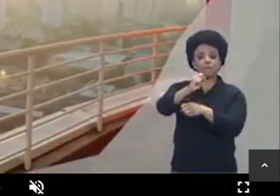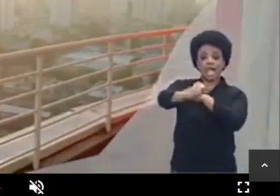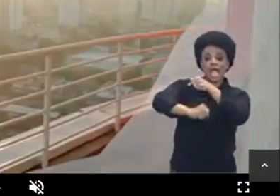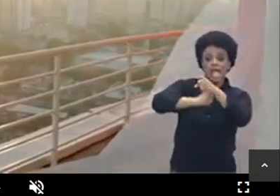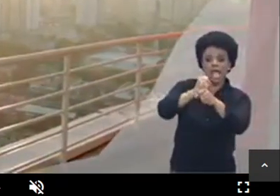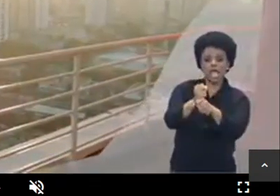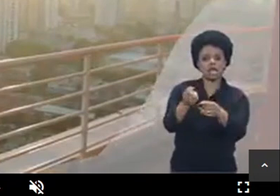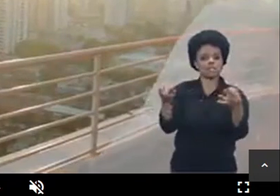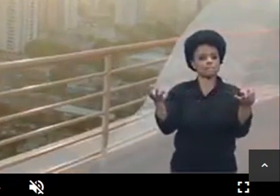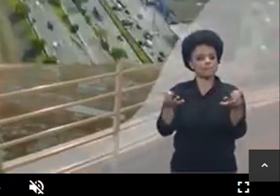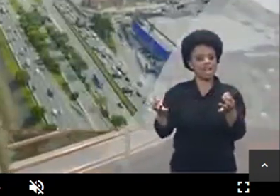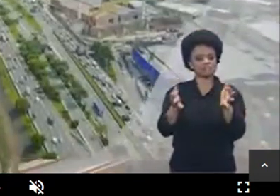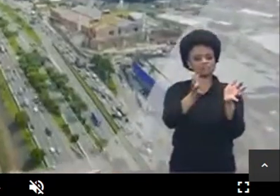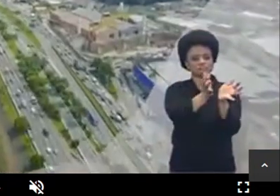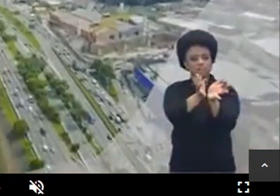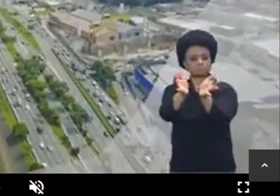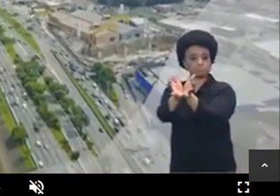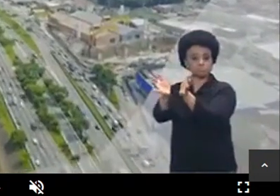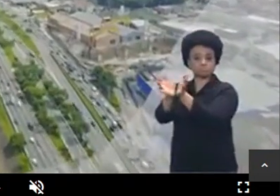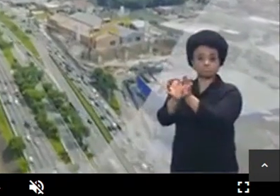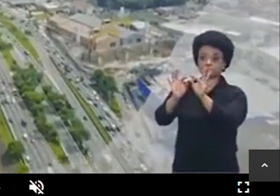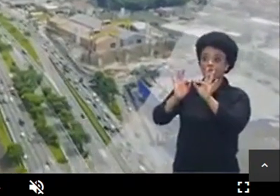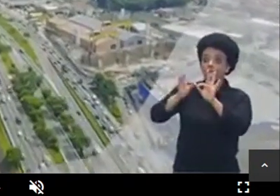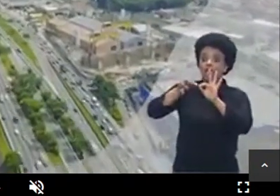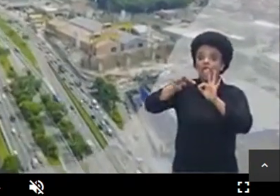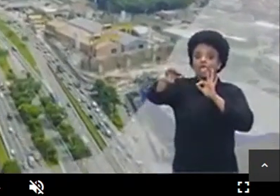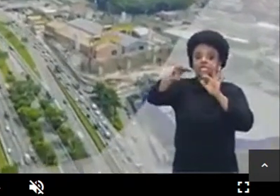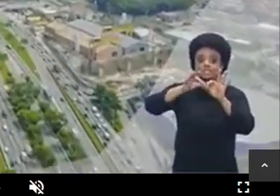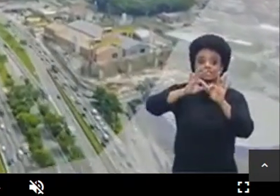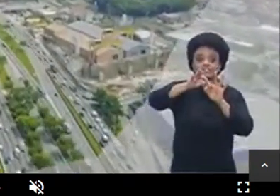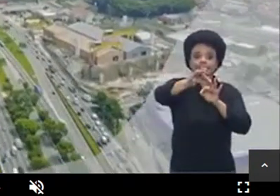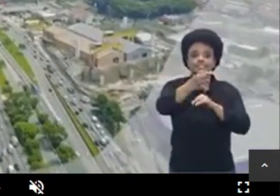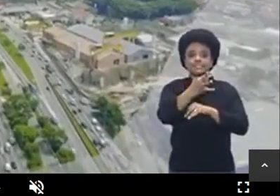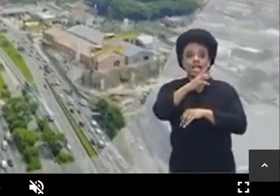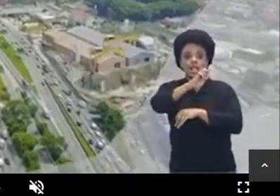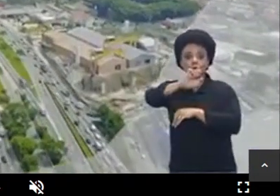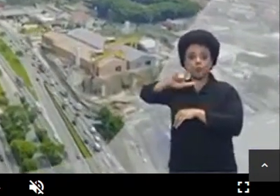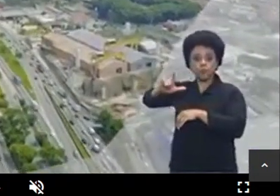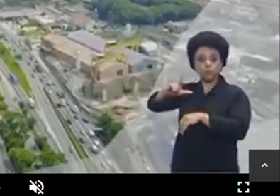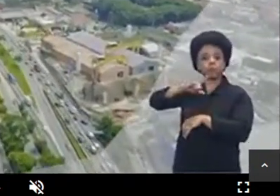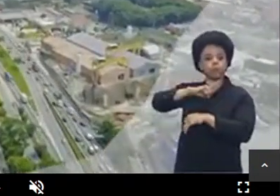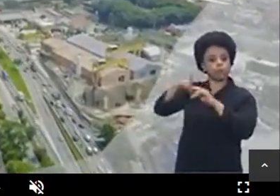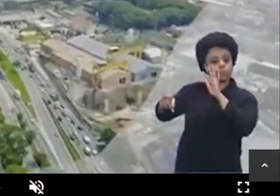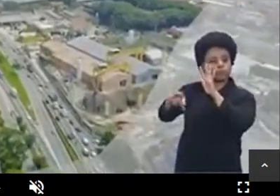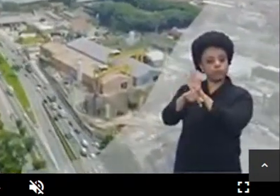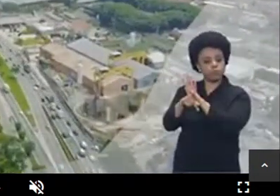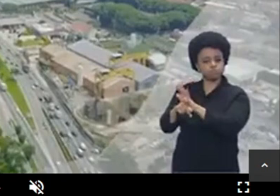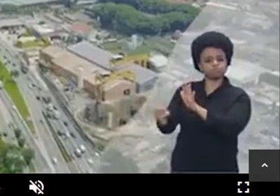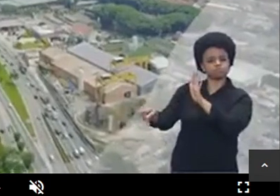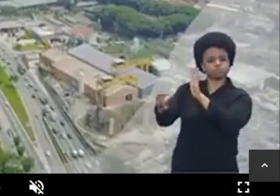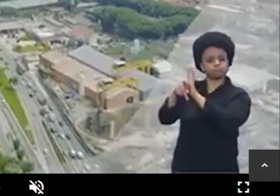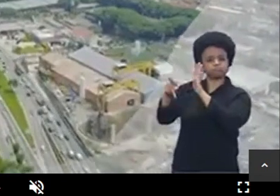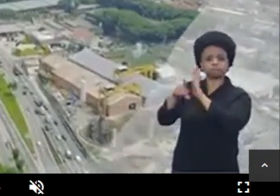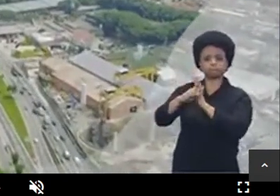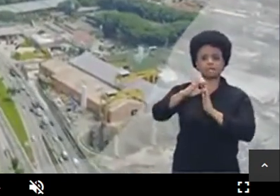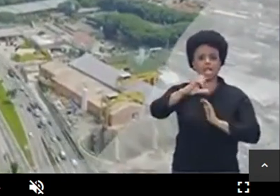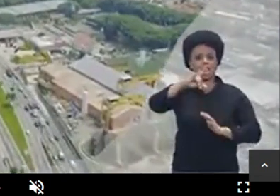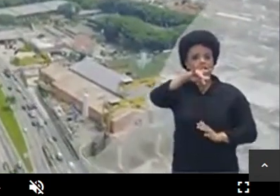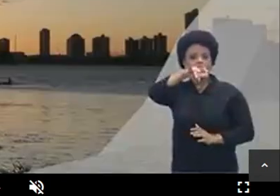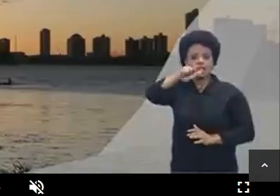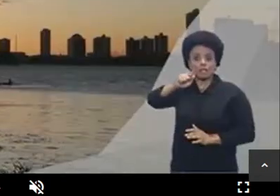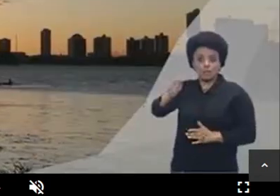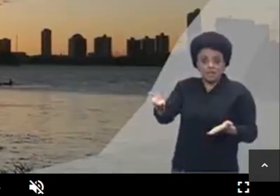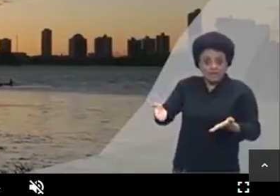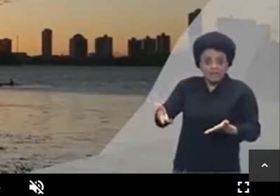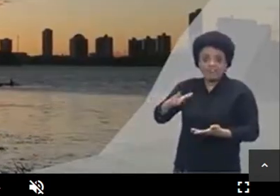isso. A enorme extensão territorial abriga para cada região um determinado tipo de clima, e que ultimamente